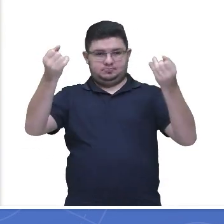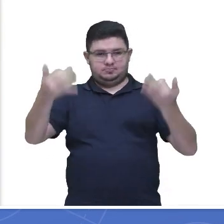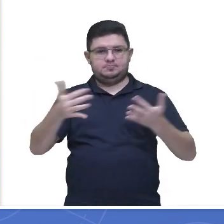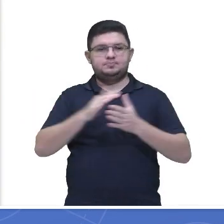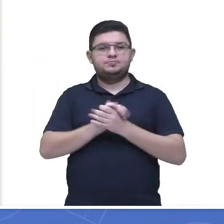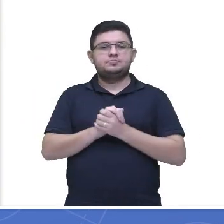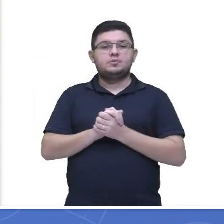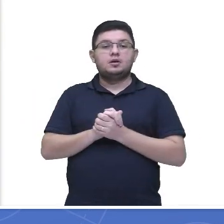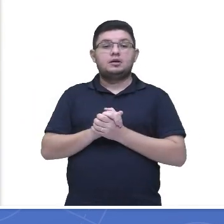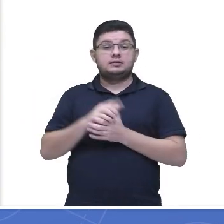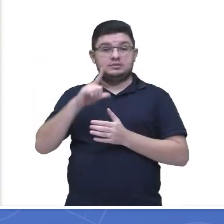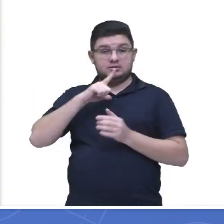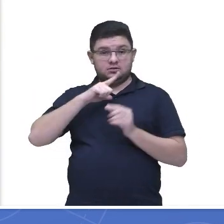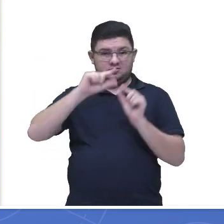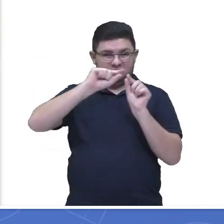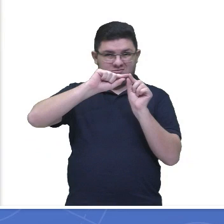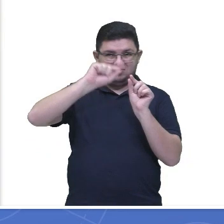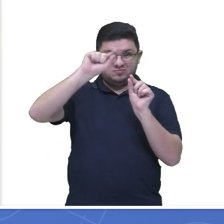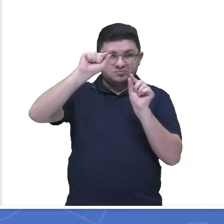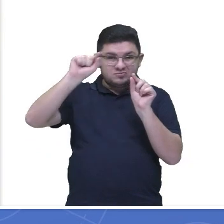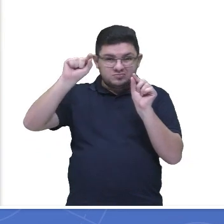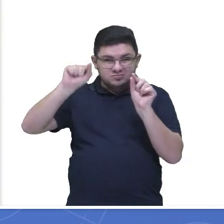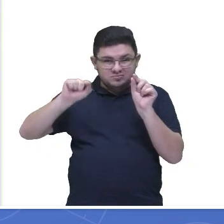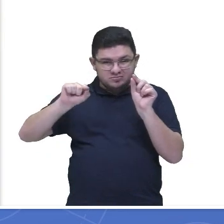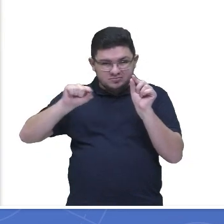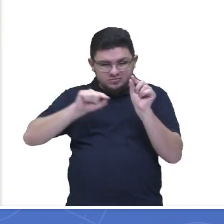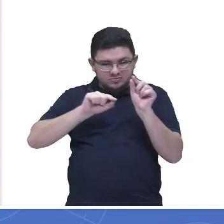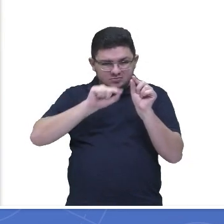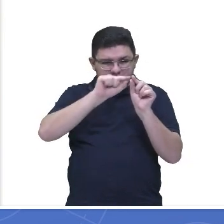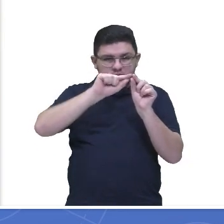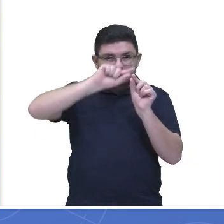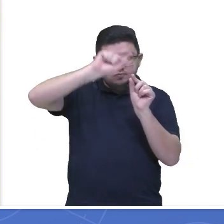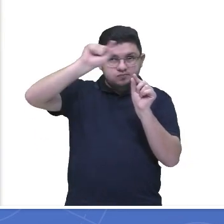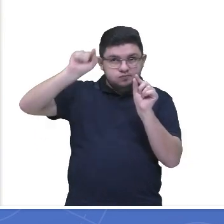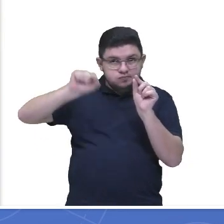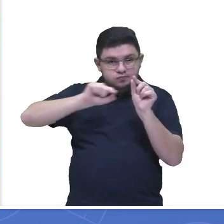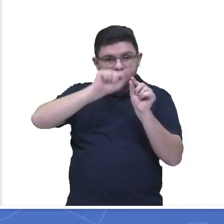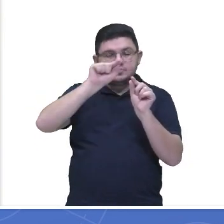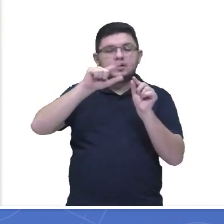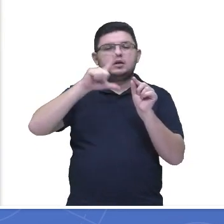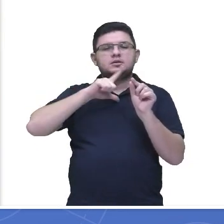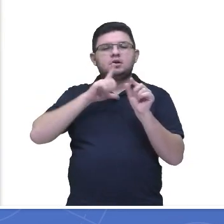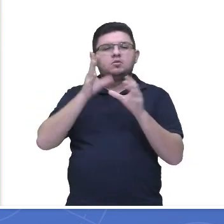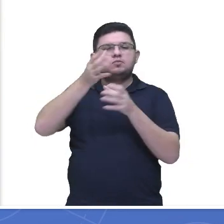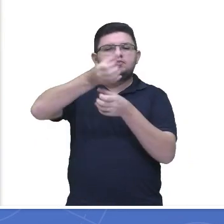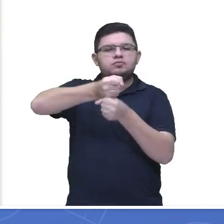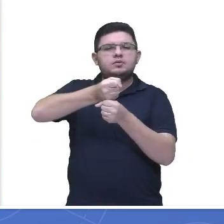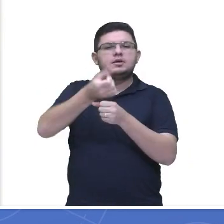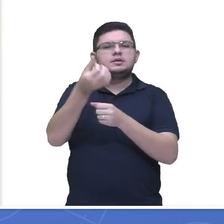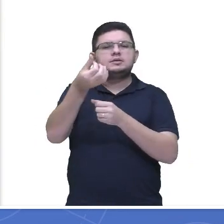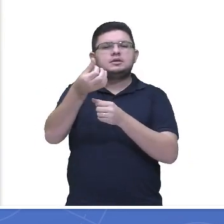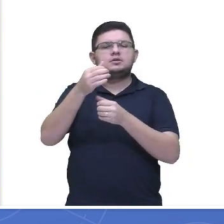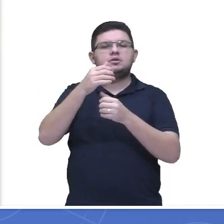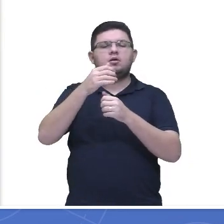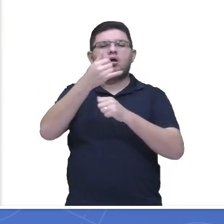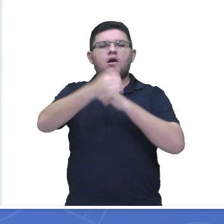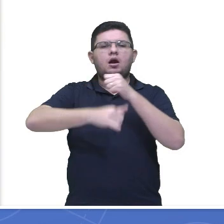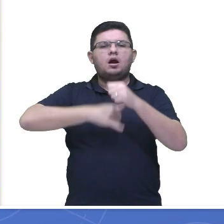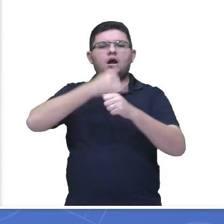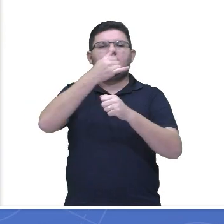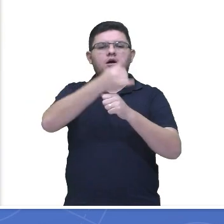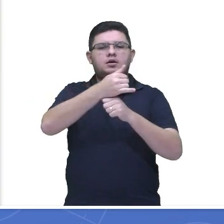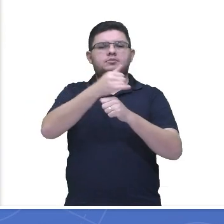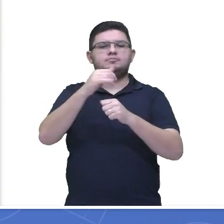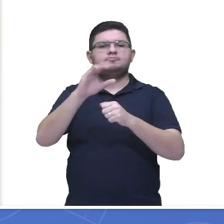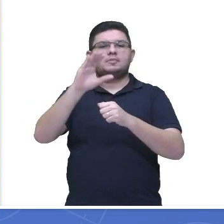e 6 átomos de hidrogênio, tá? E ele vai ter,